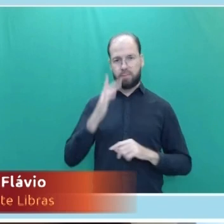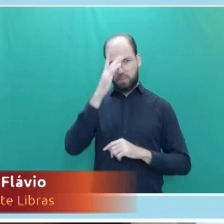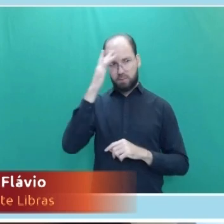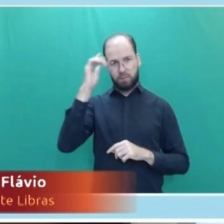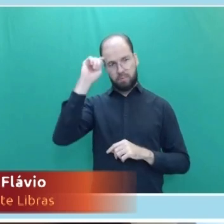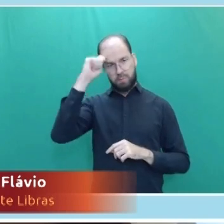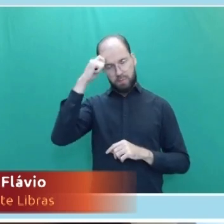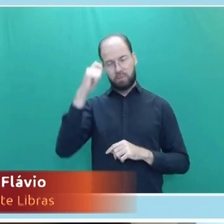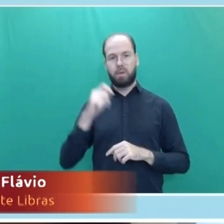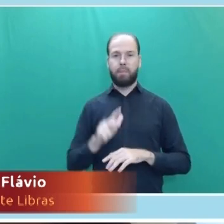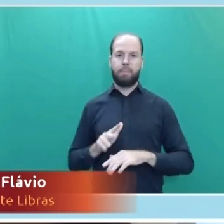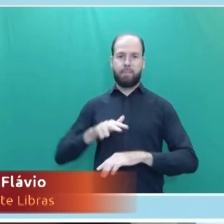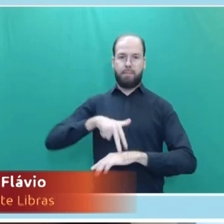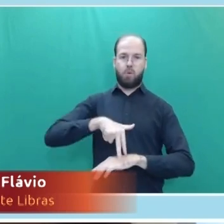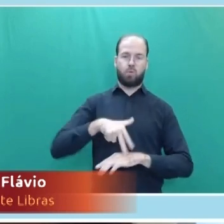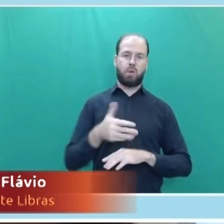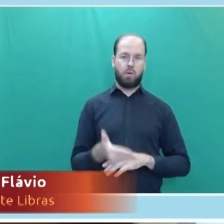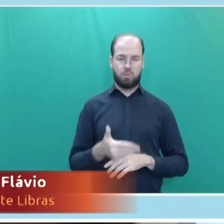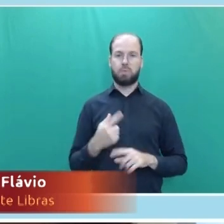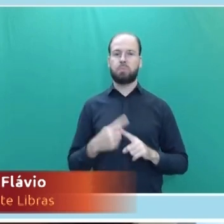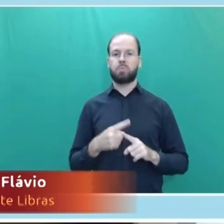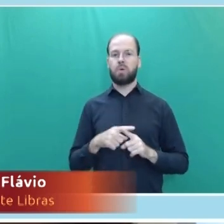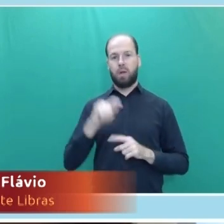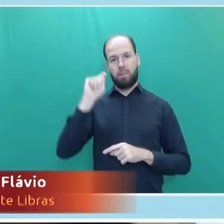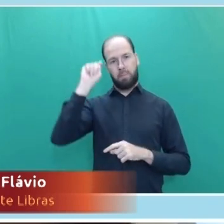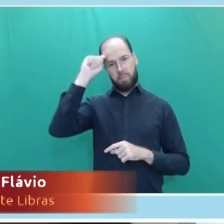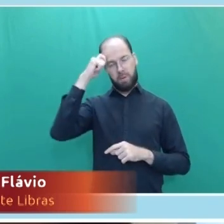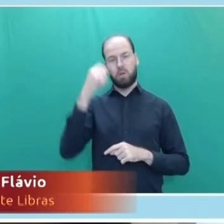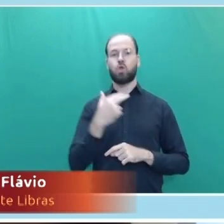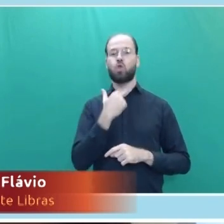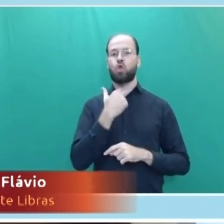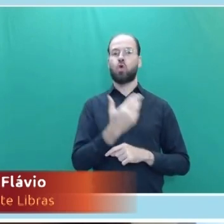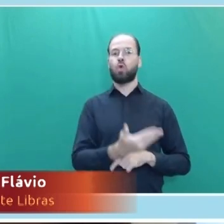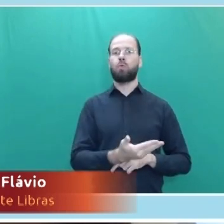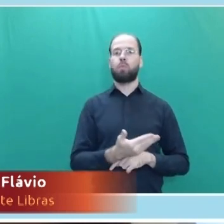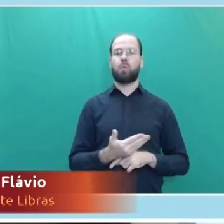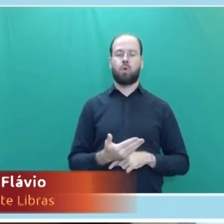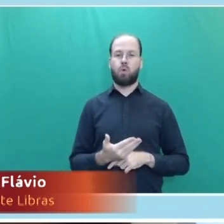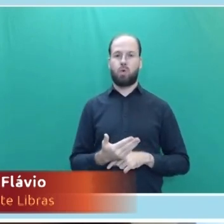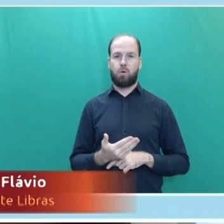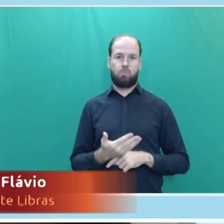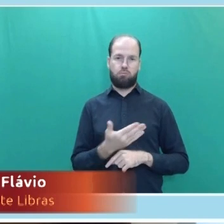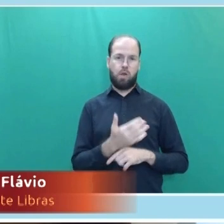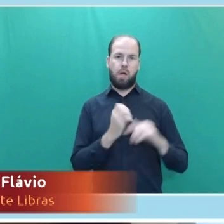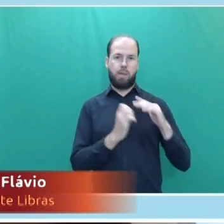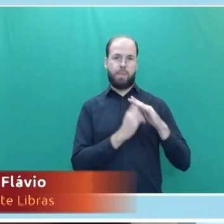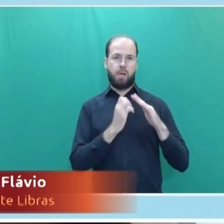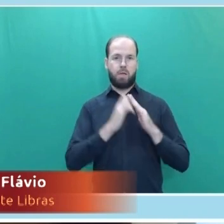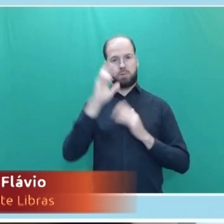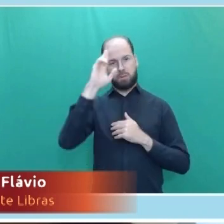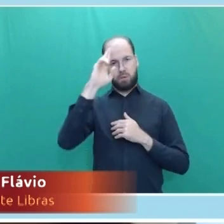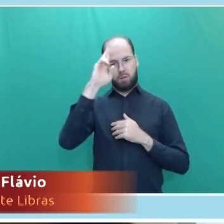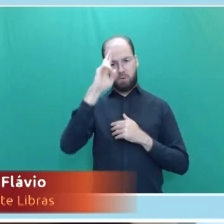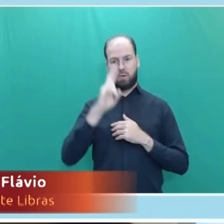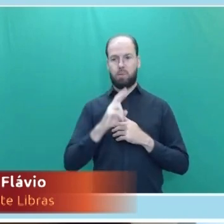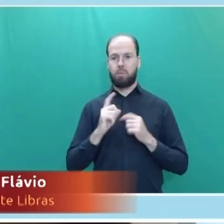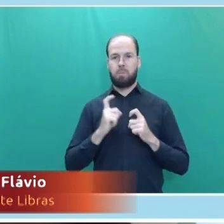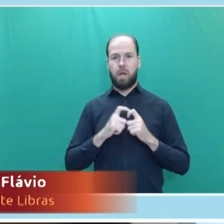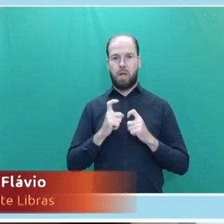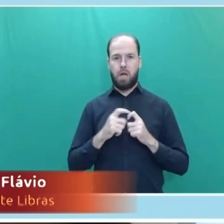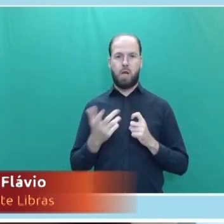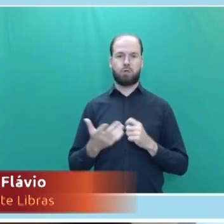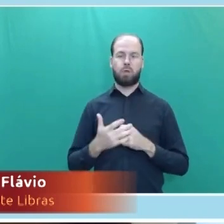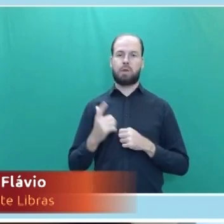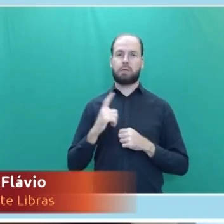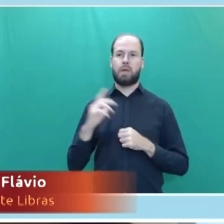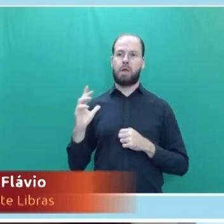pretas protagonistas, né? Por que a pessoa preta não pode ser empresária? Por que ela não pode ser médica, né? Ter um cargo